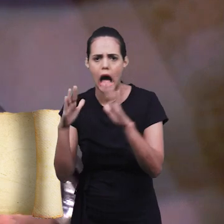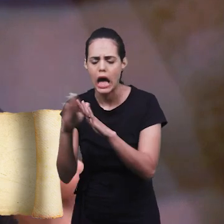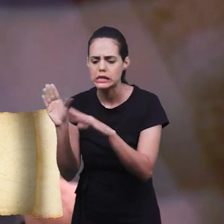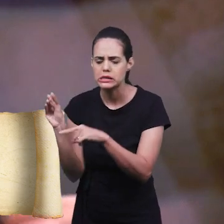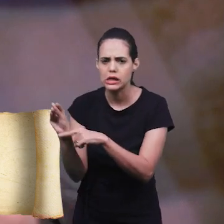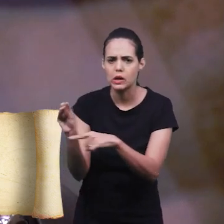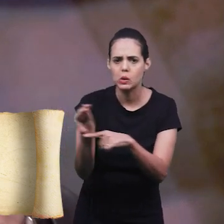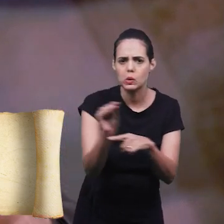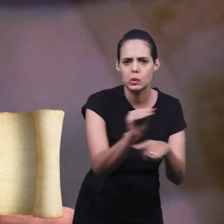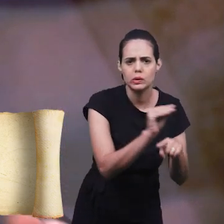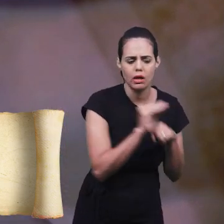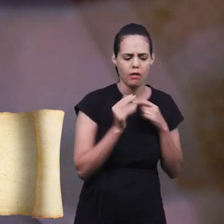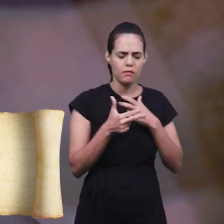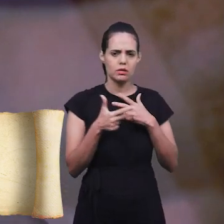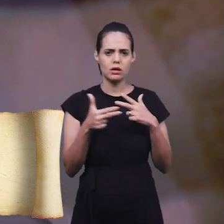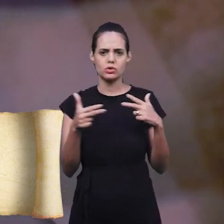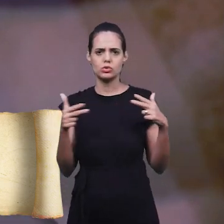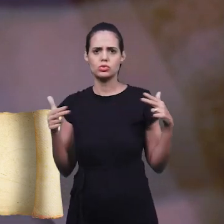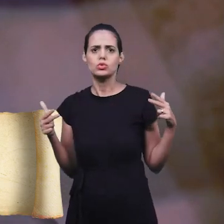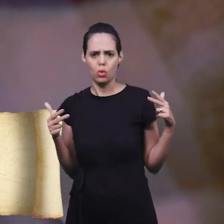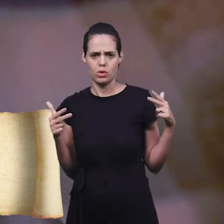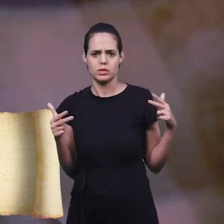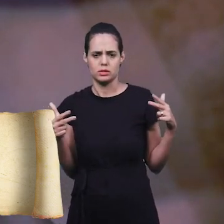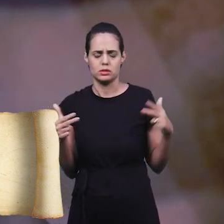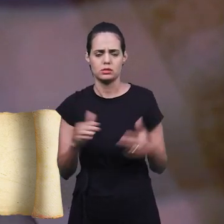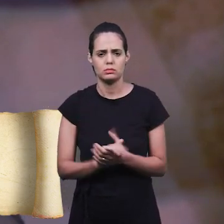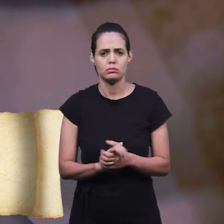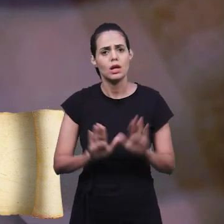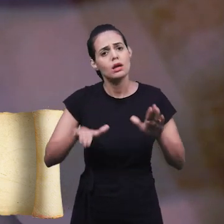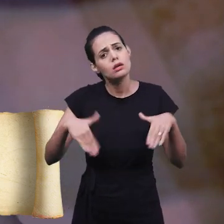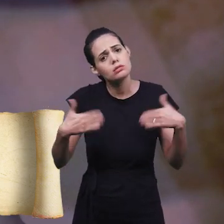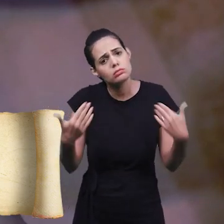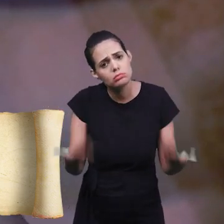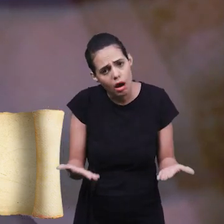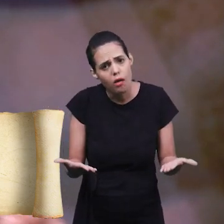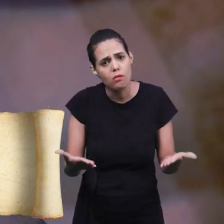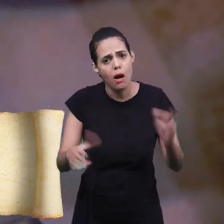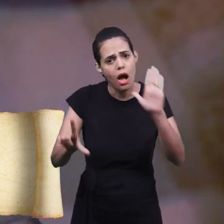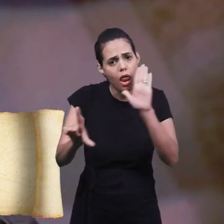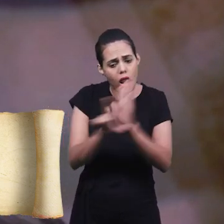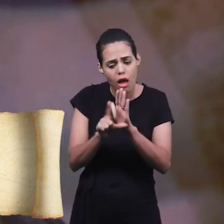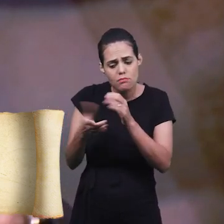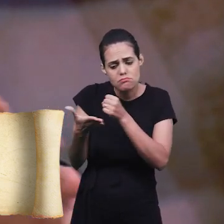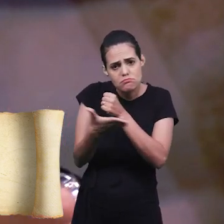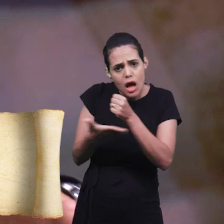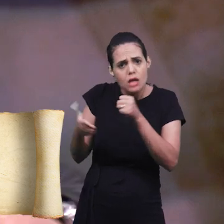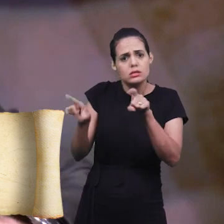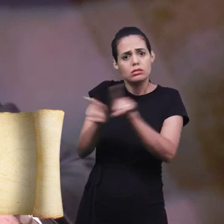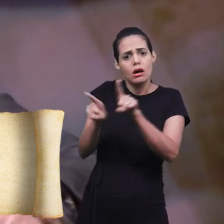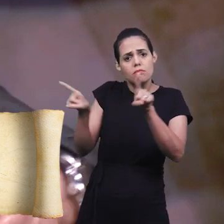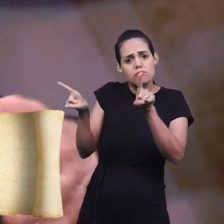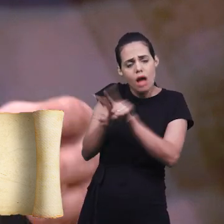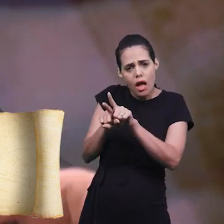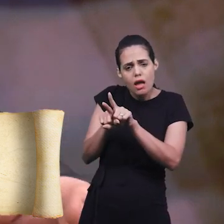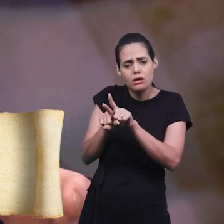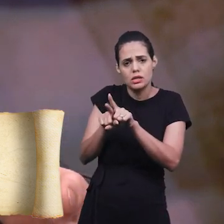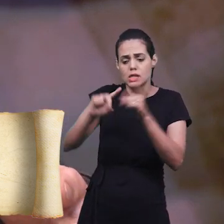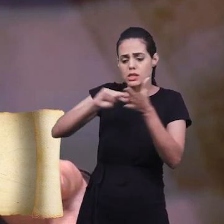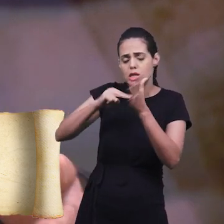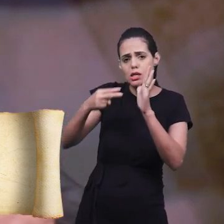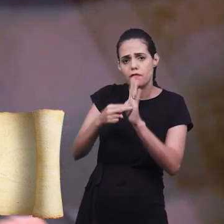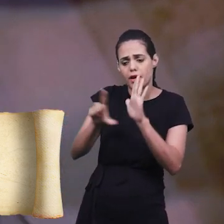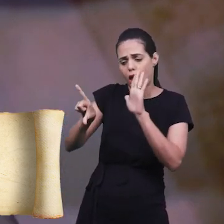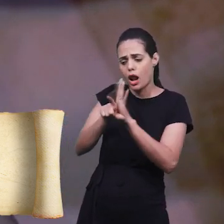que cuidava das coisas para ter um fim. Então a lei ela veio para